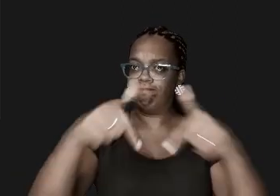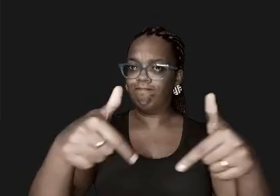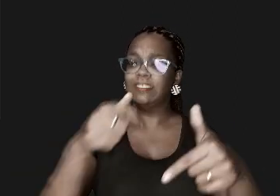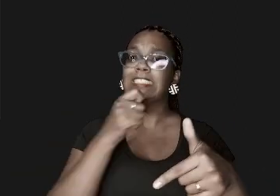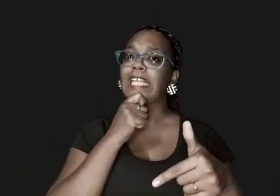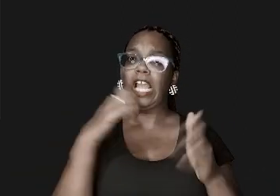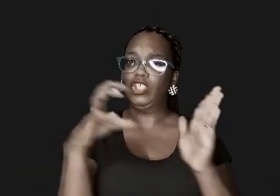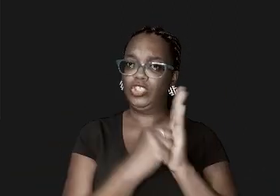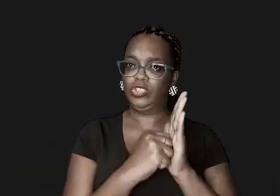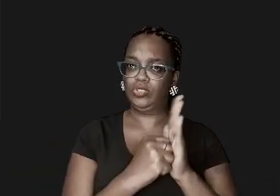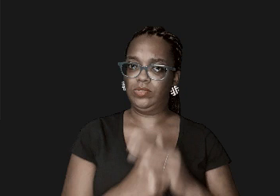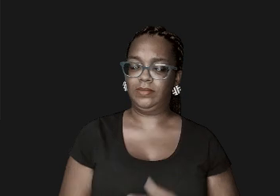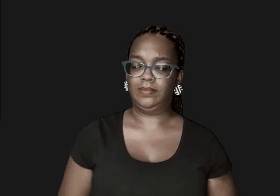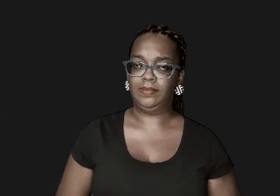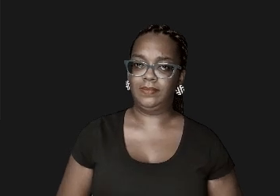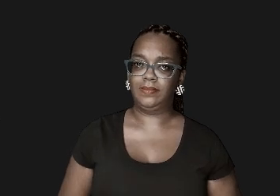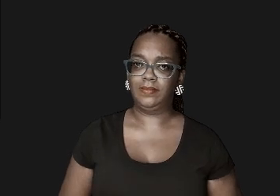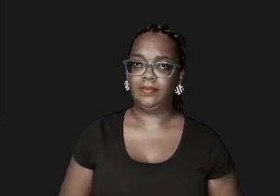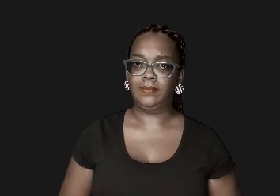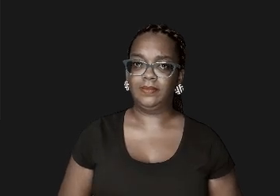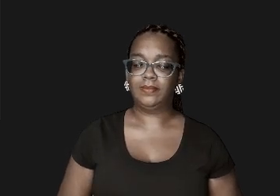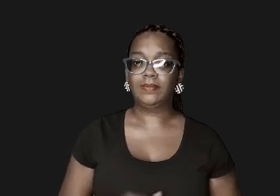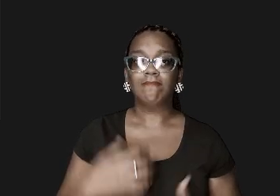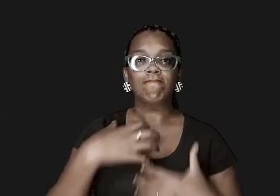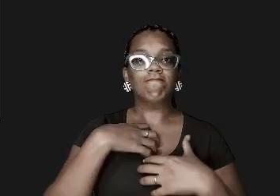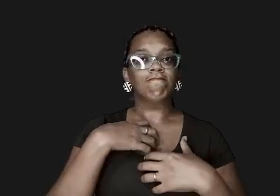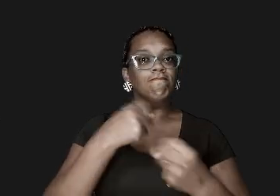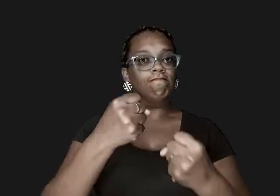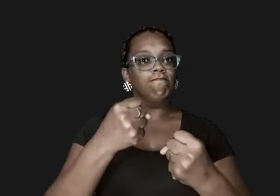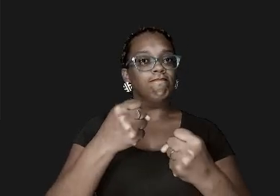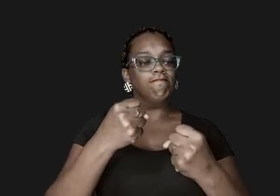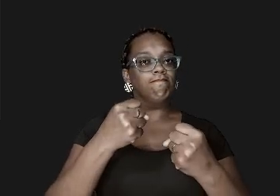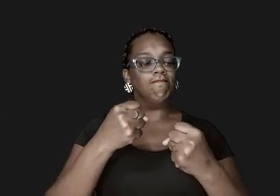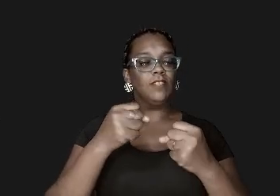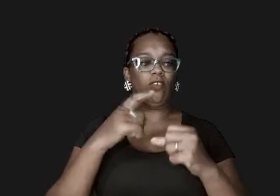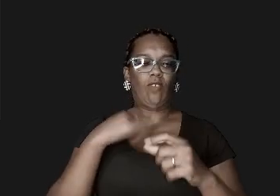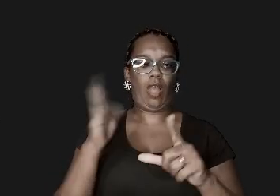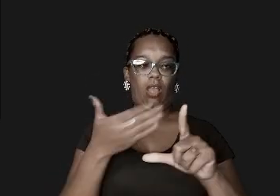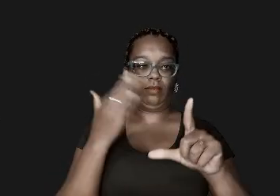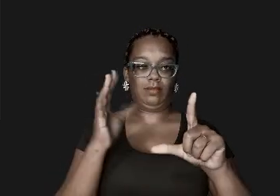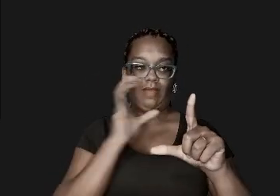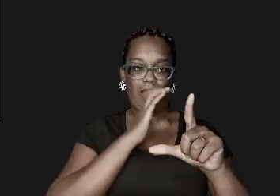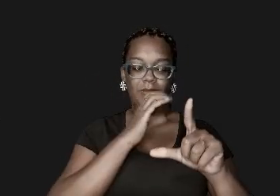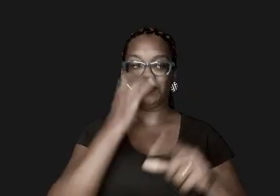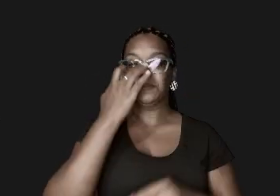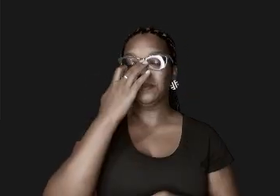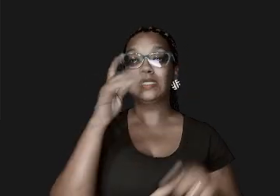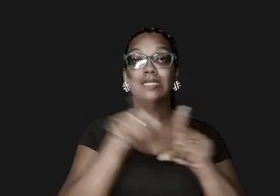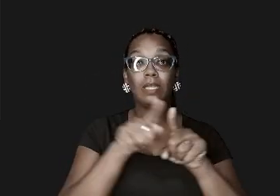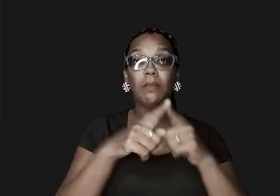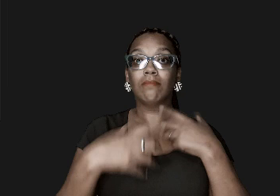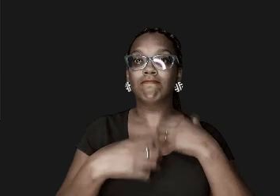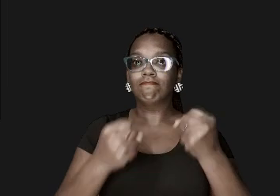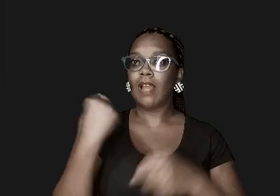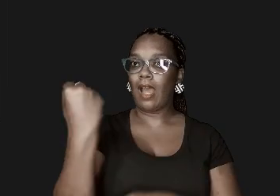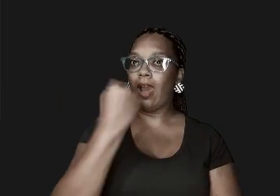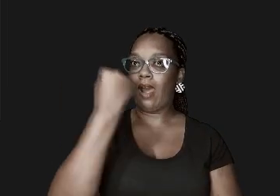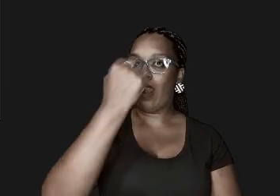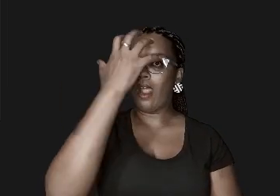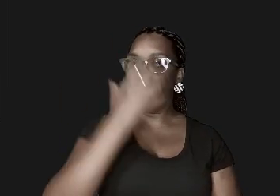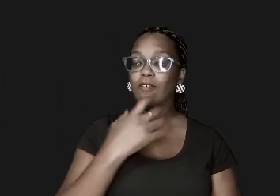meio da formação de opinião por meio digital ou que novamente é um crime o exercício de atividade sem registro